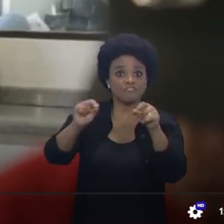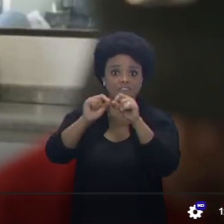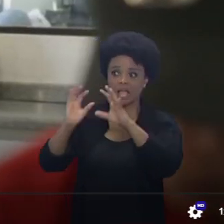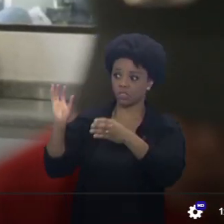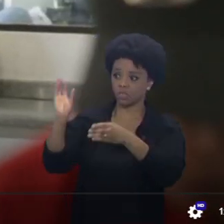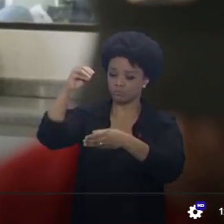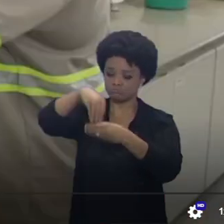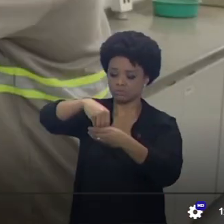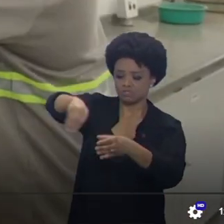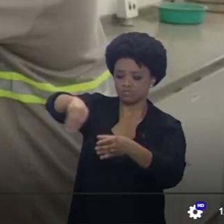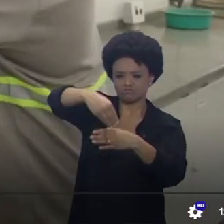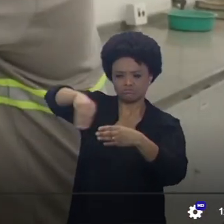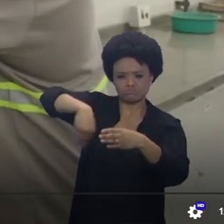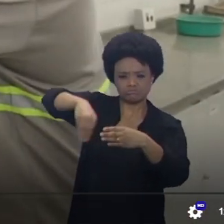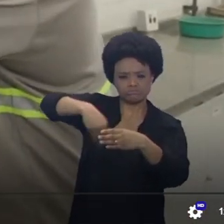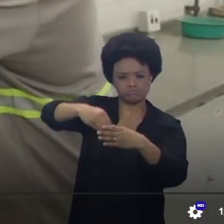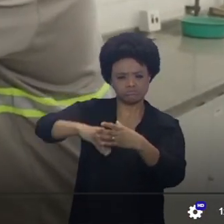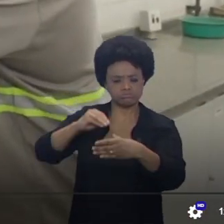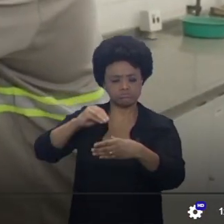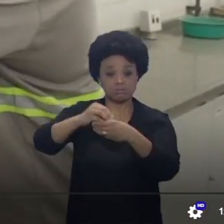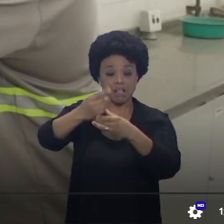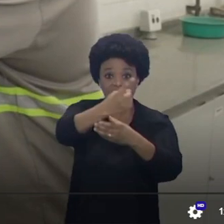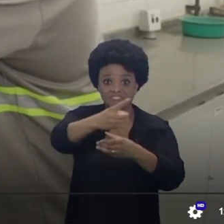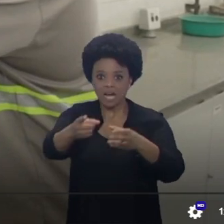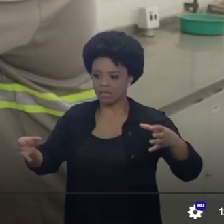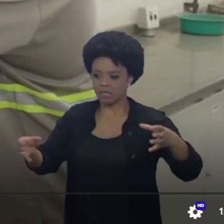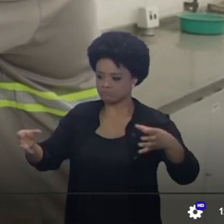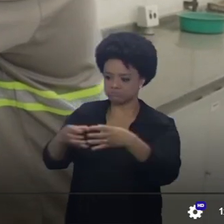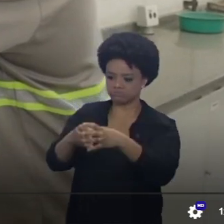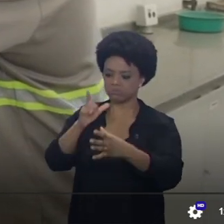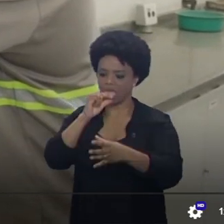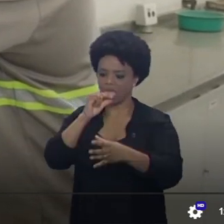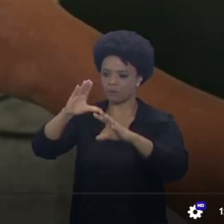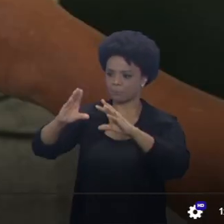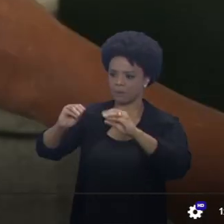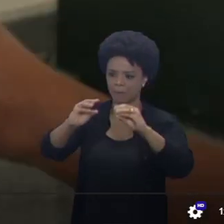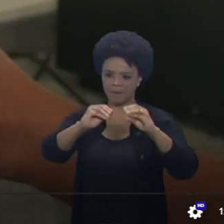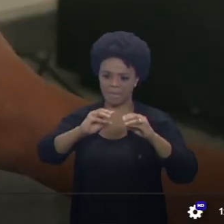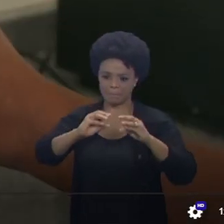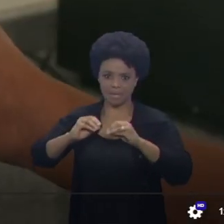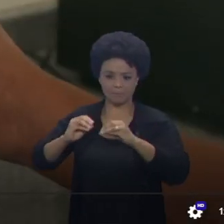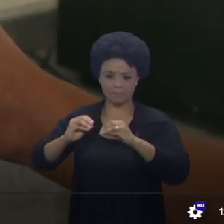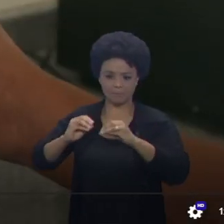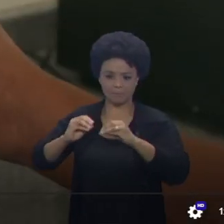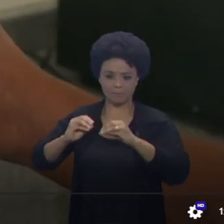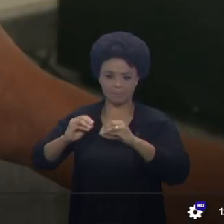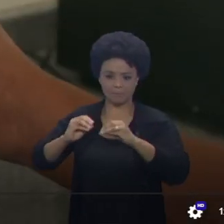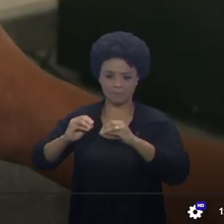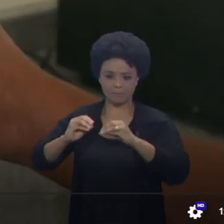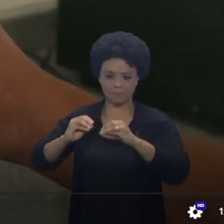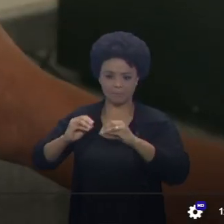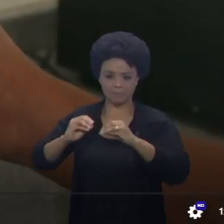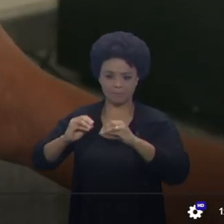No laboratório, os agregados miúdos e graúdos são separados através da granulometria,